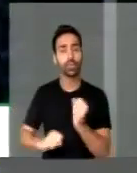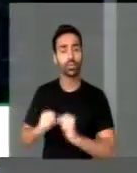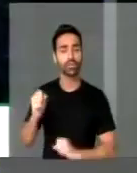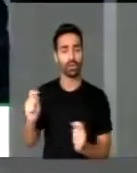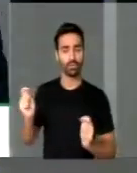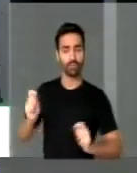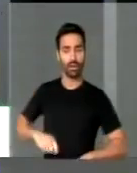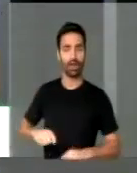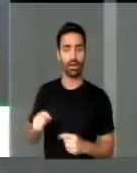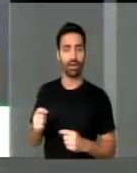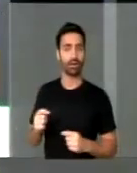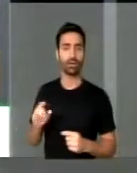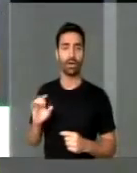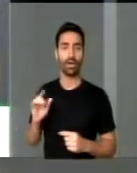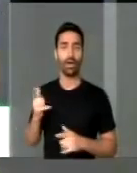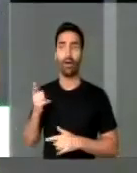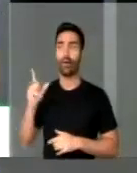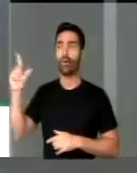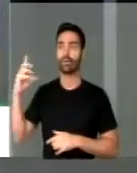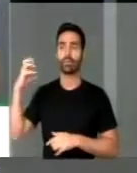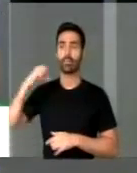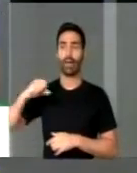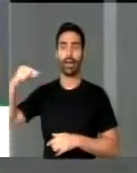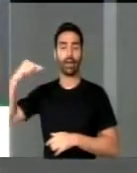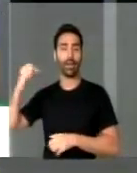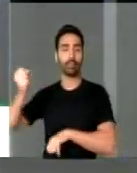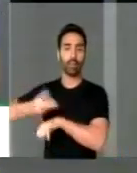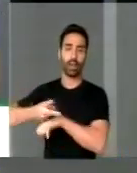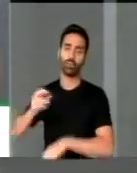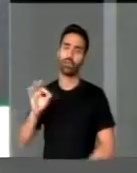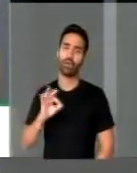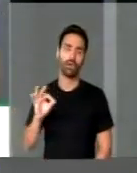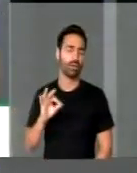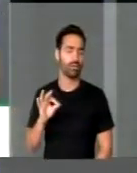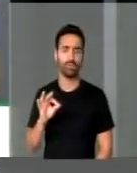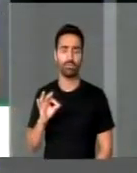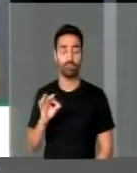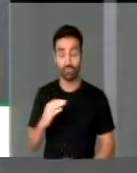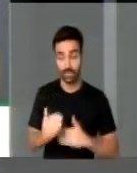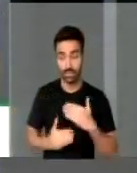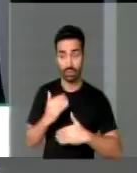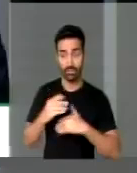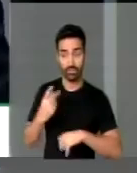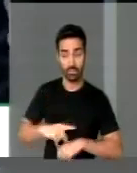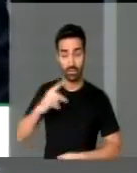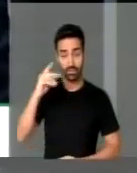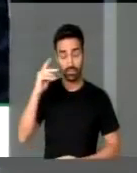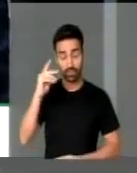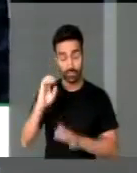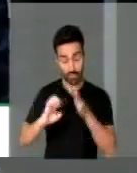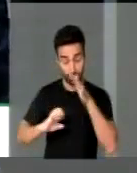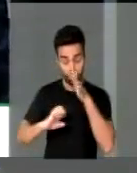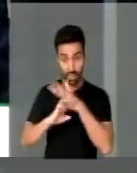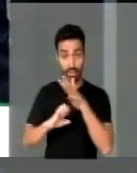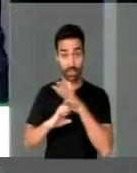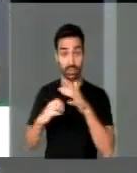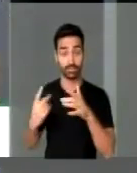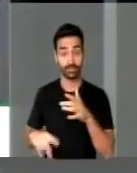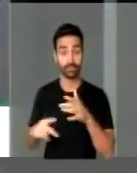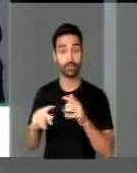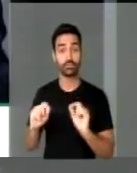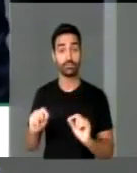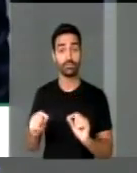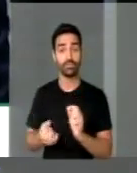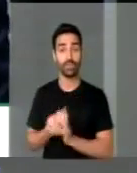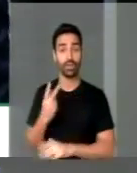não exporte o emprego qualificado para fora do país, no desenvolvimento de uma empresa, de uma cadeia produtiva que gere